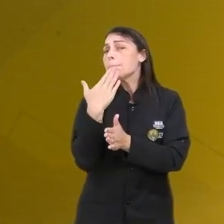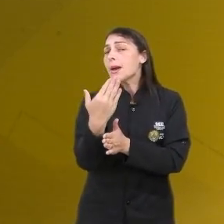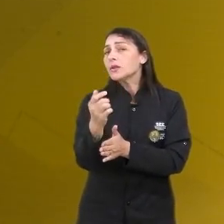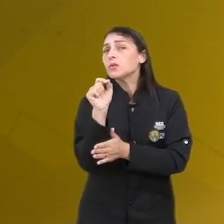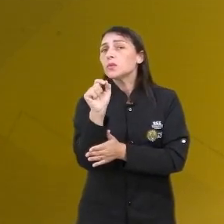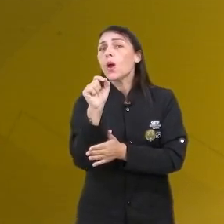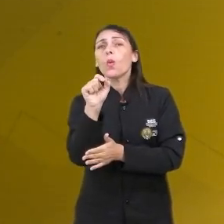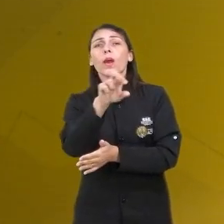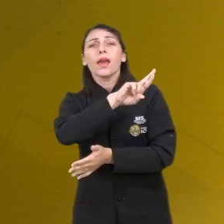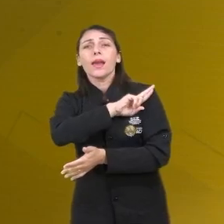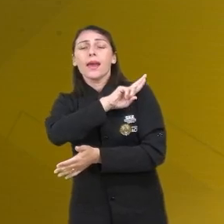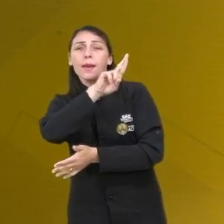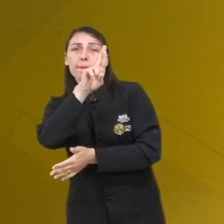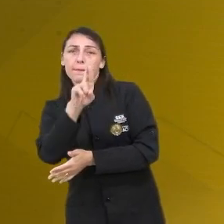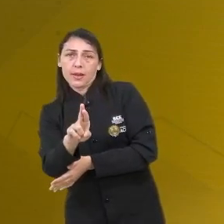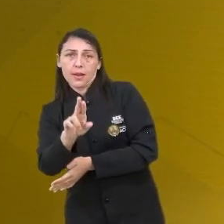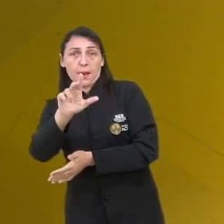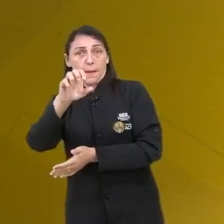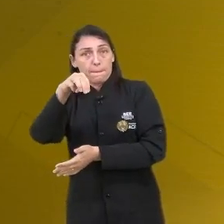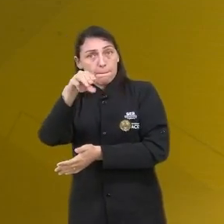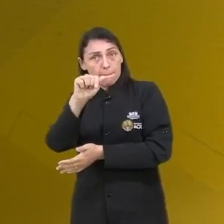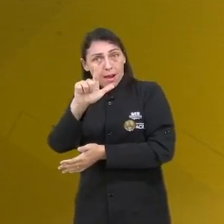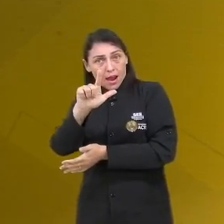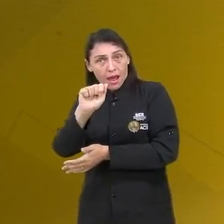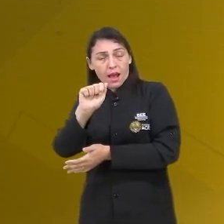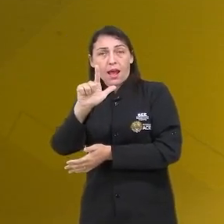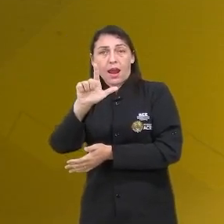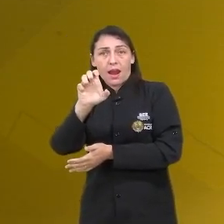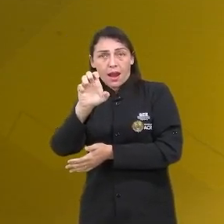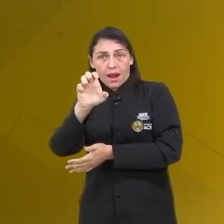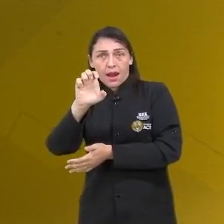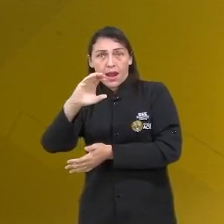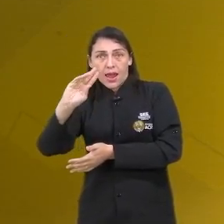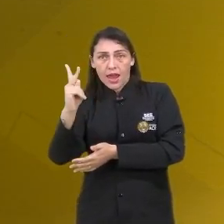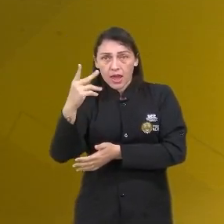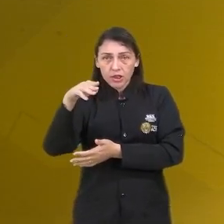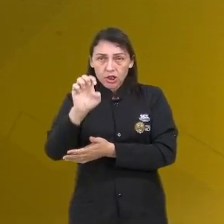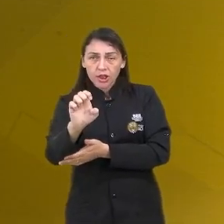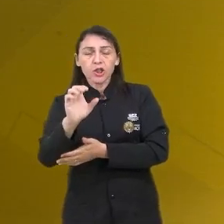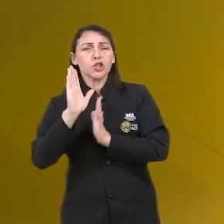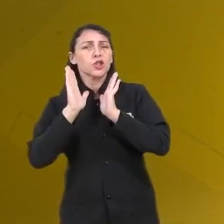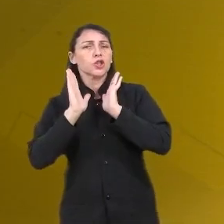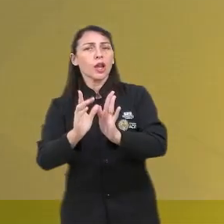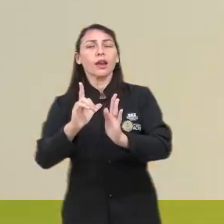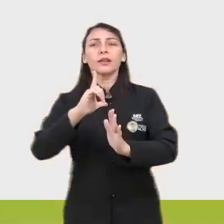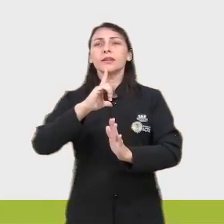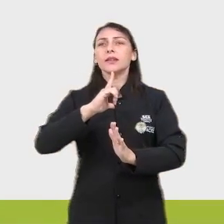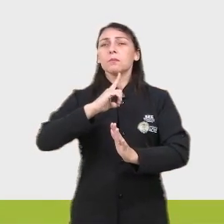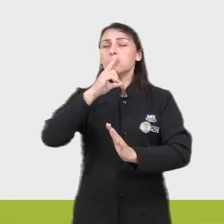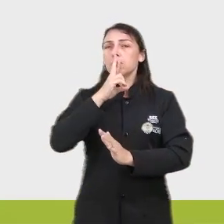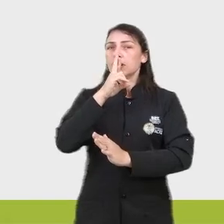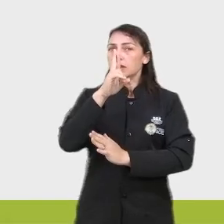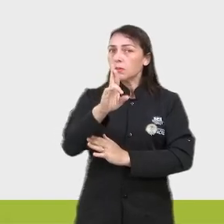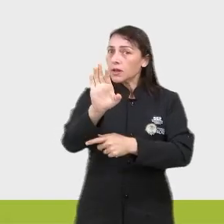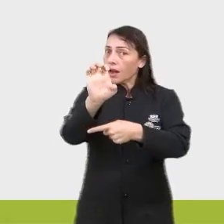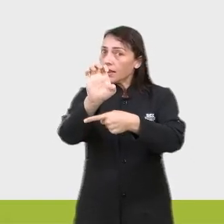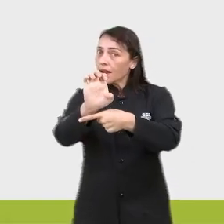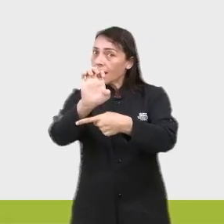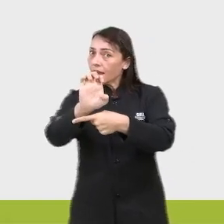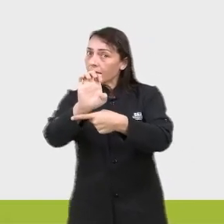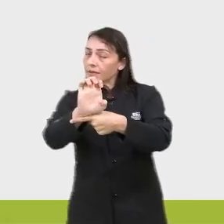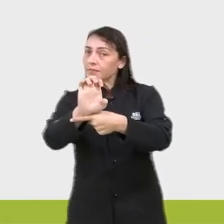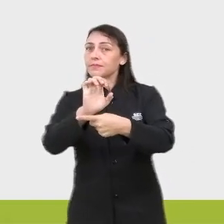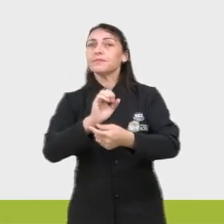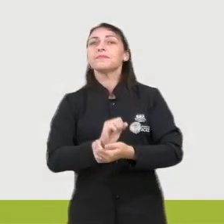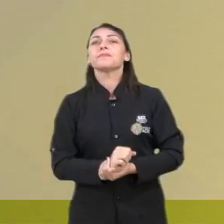que representa a expressão mala leche. Então, para essa questão, nós já temos aí uma resposta, que é a letra